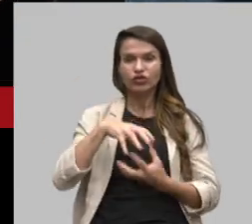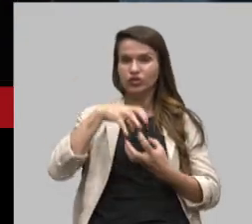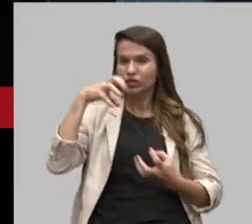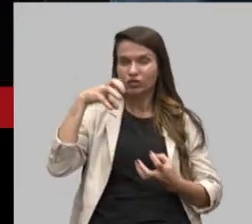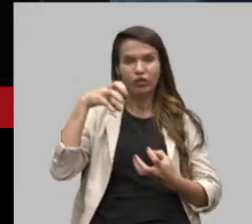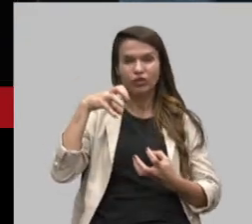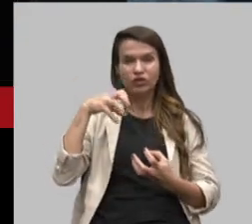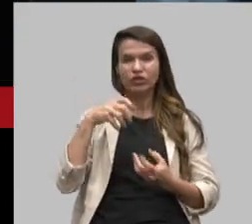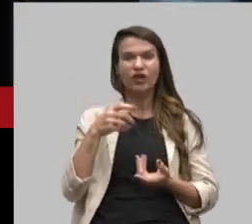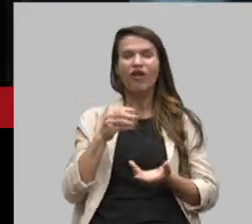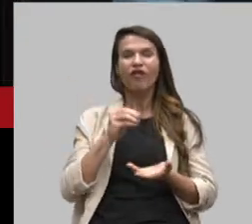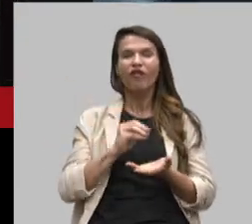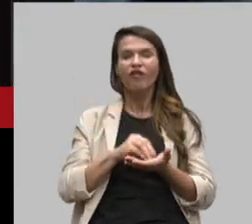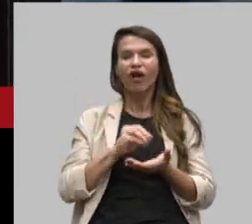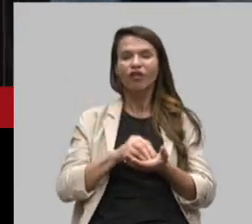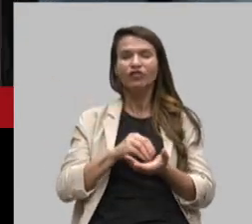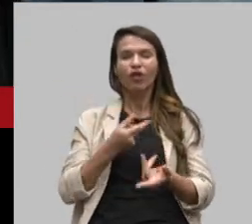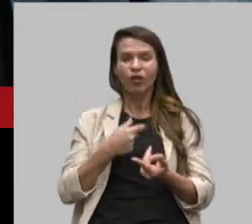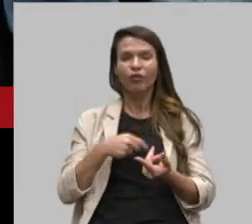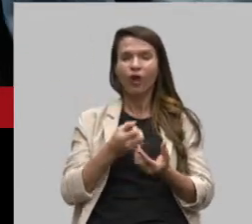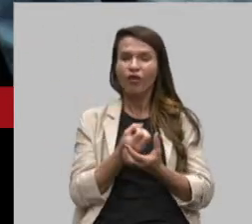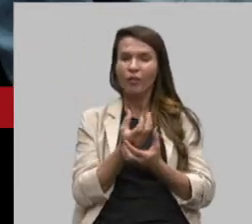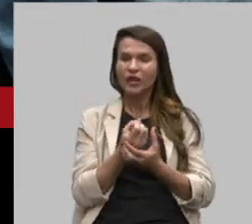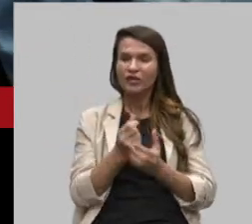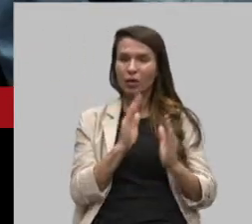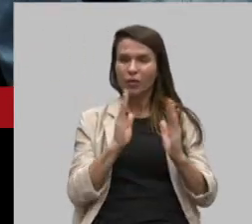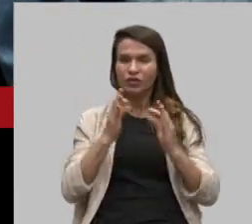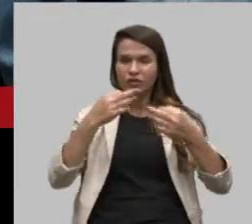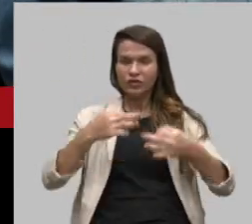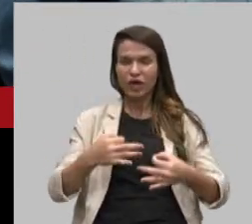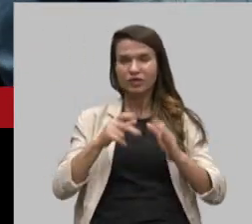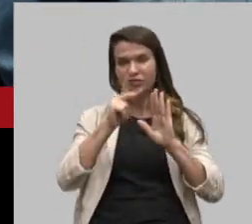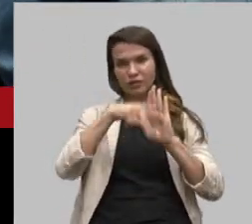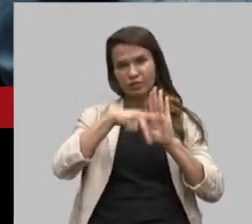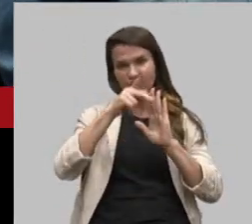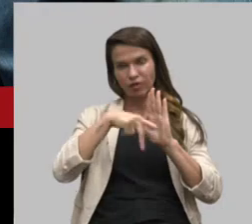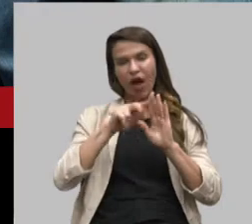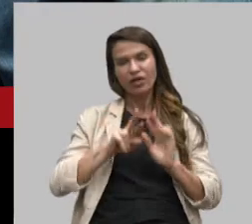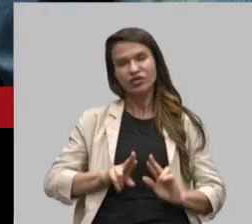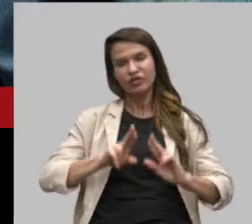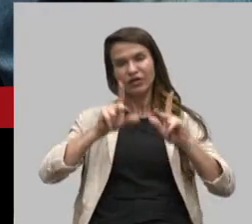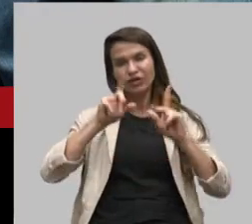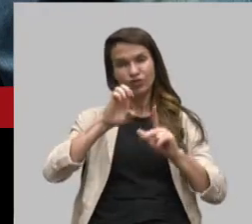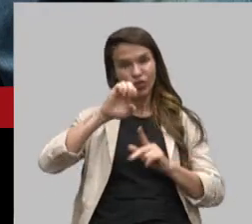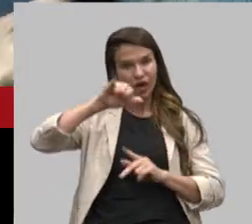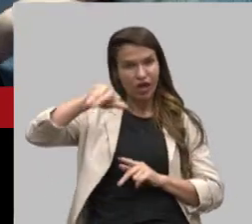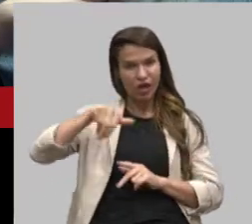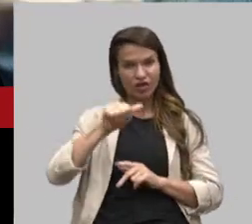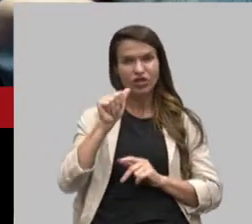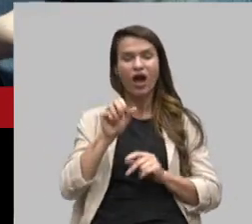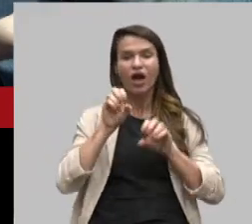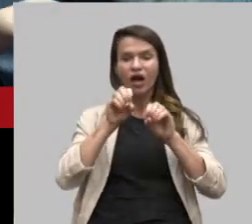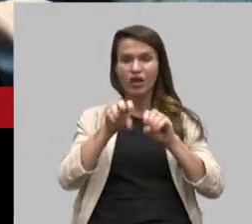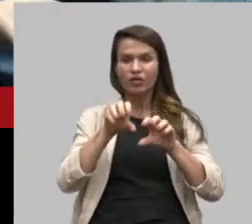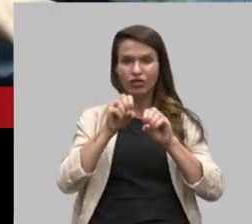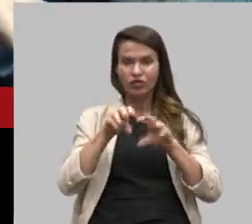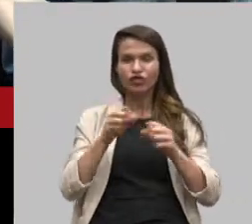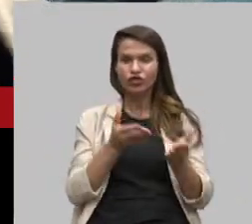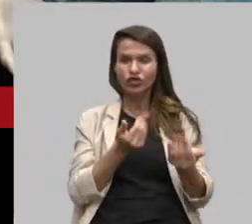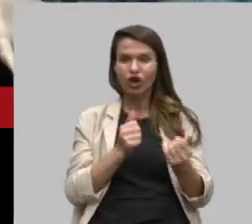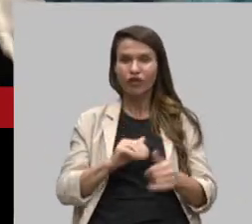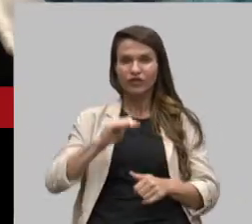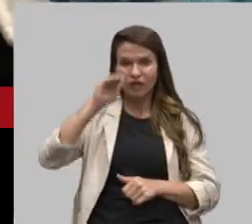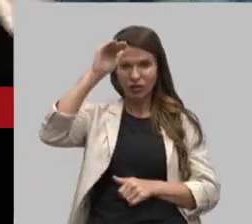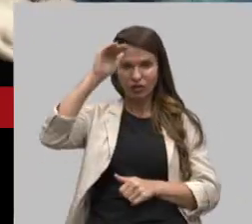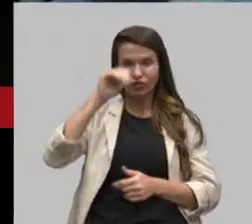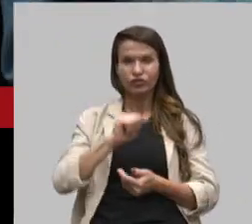Alfabetizado em seu tempo adequado e esse programa ele é diferente do EJA que é educação de jovens e adultos